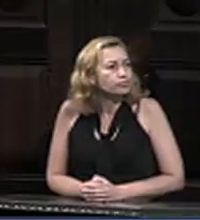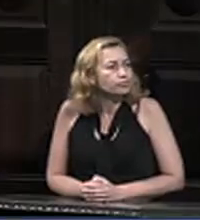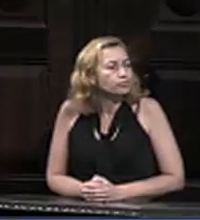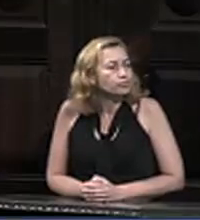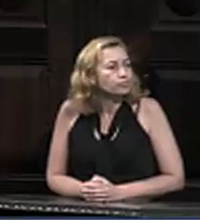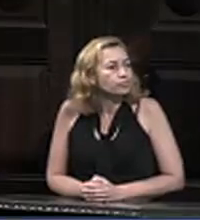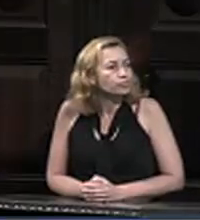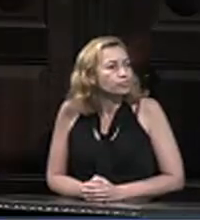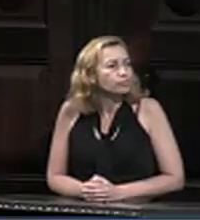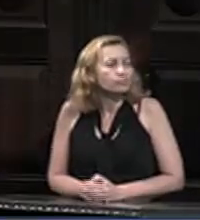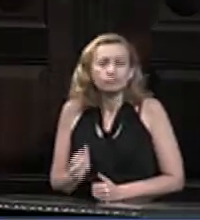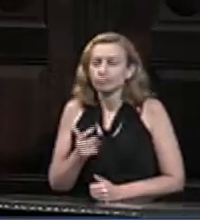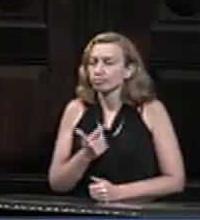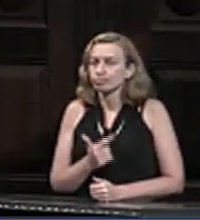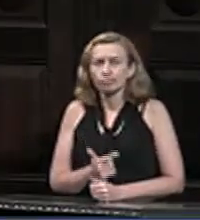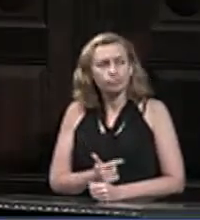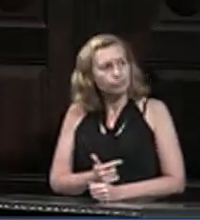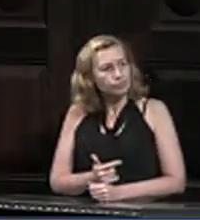Não teria